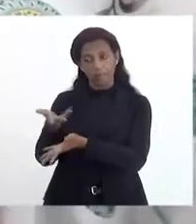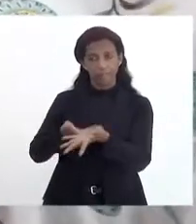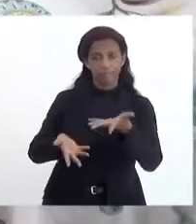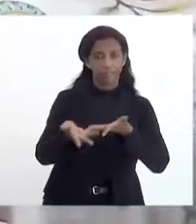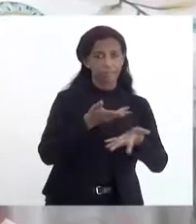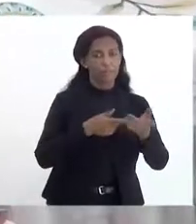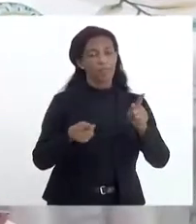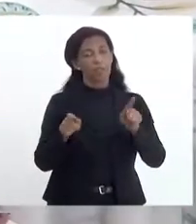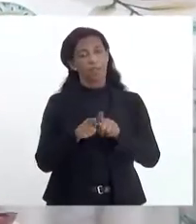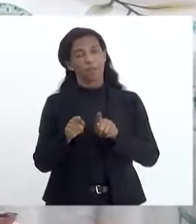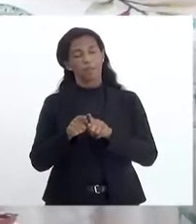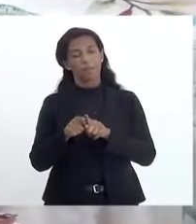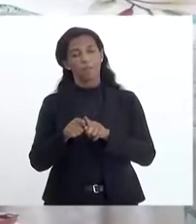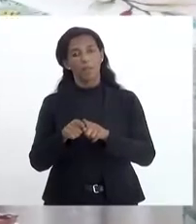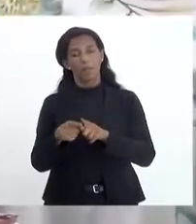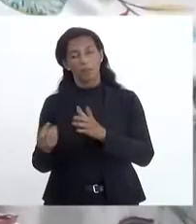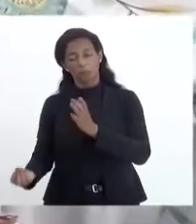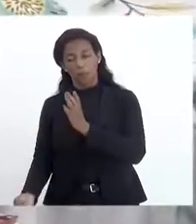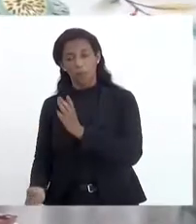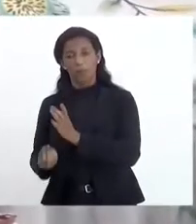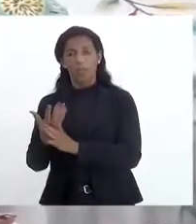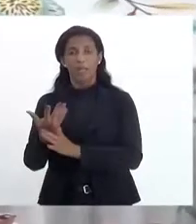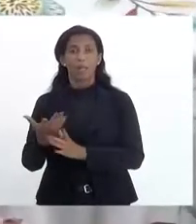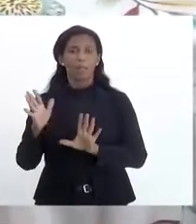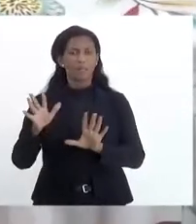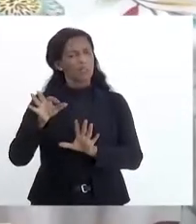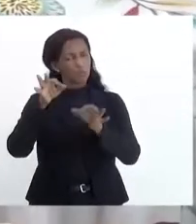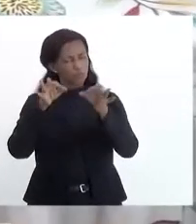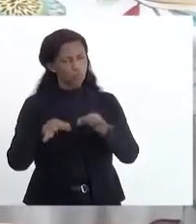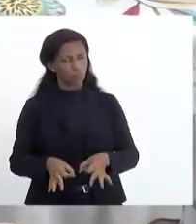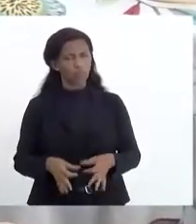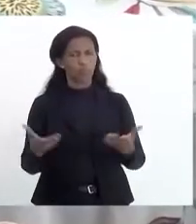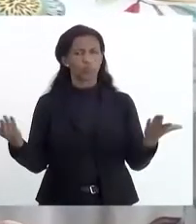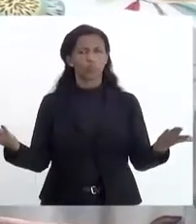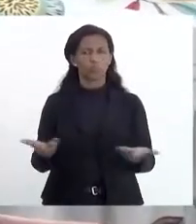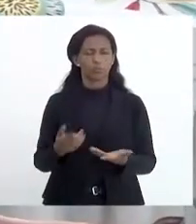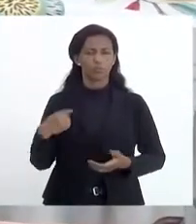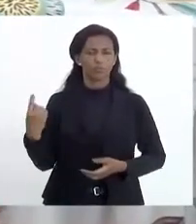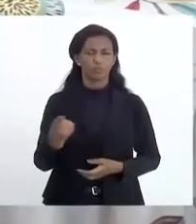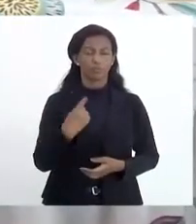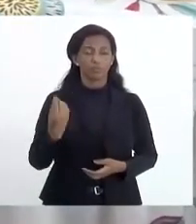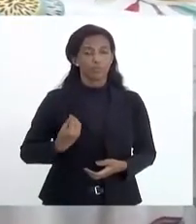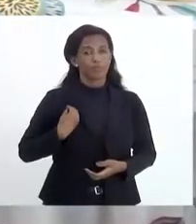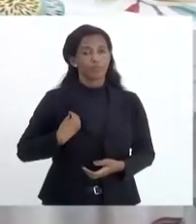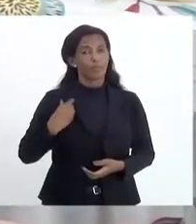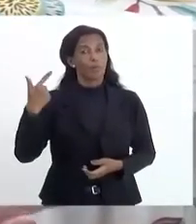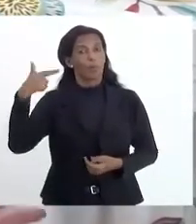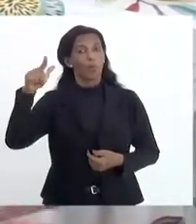foram criadas, não foi escutado, mas acho justo que hoje nós estamos vivendo em